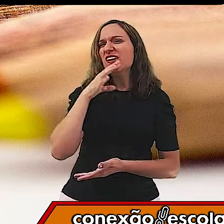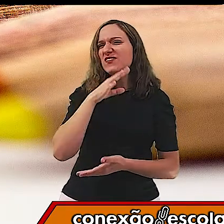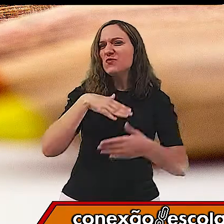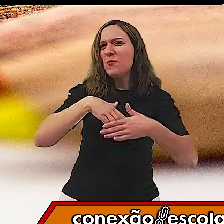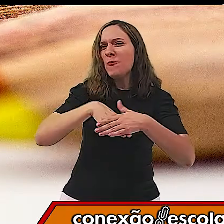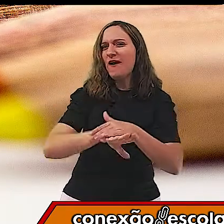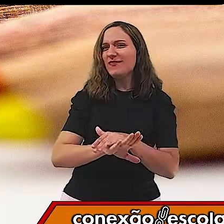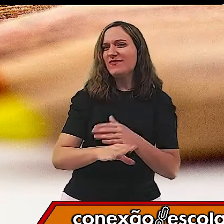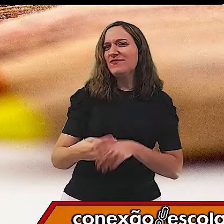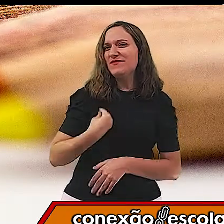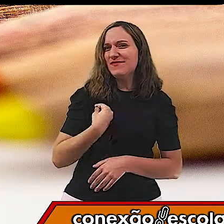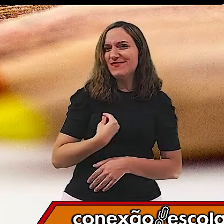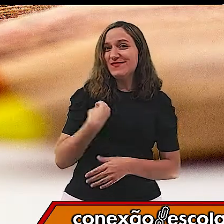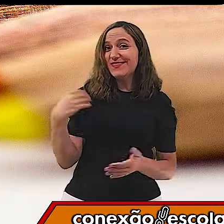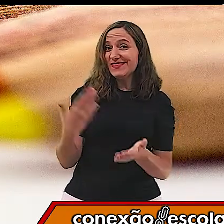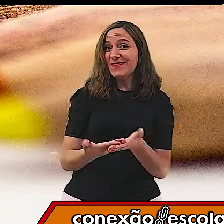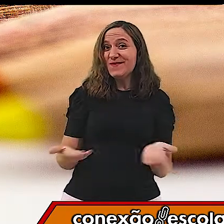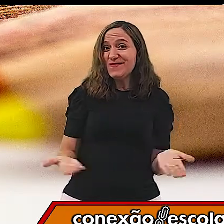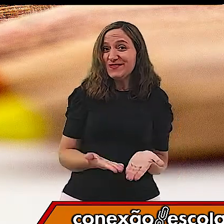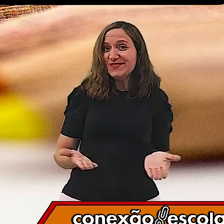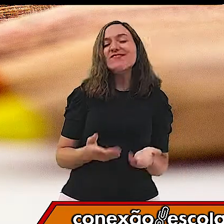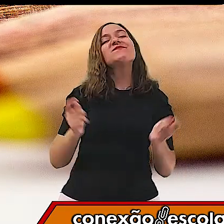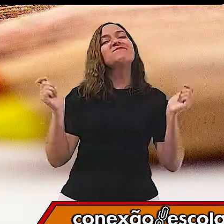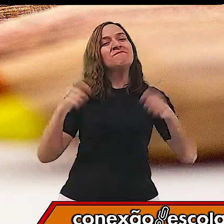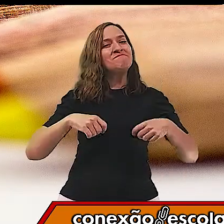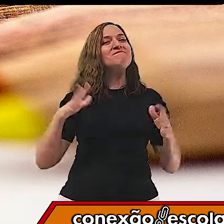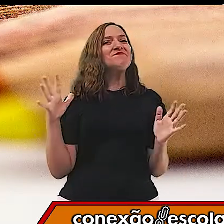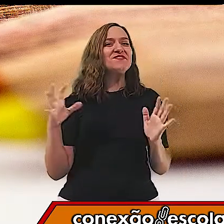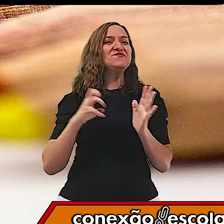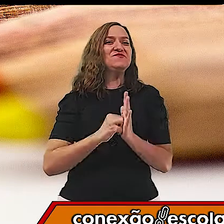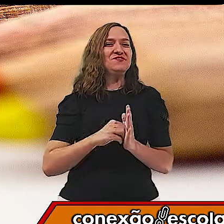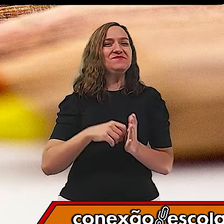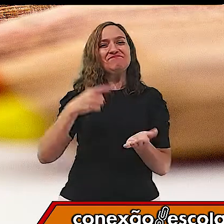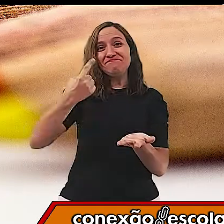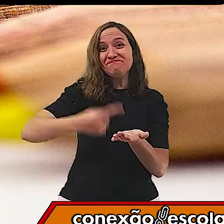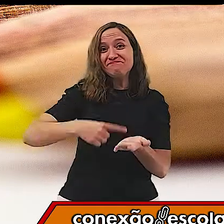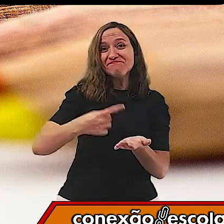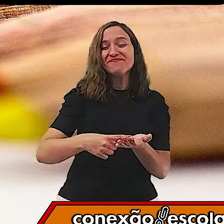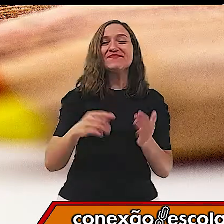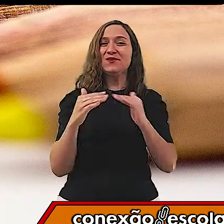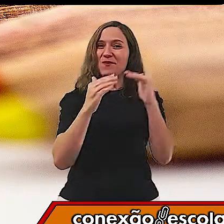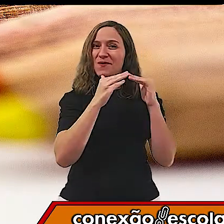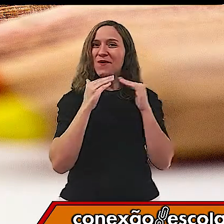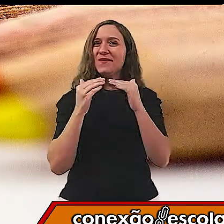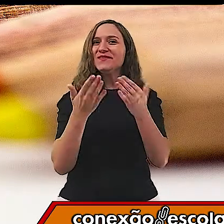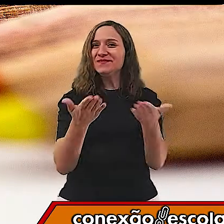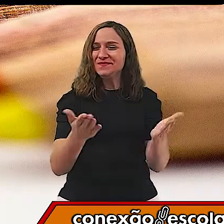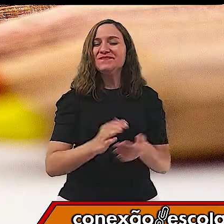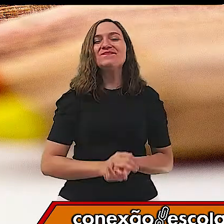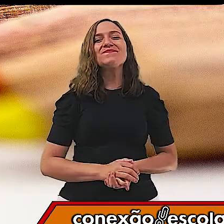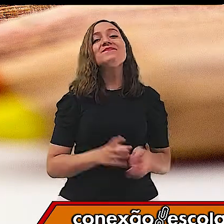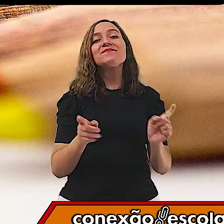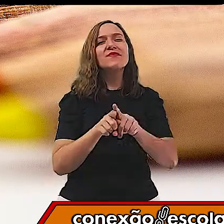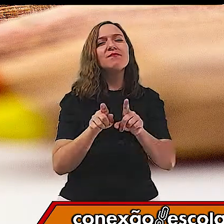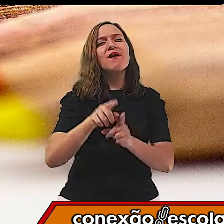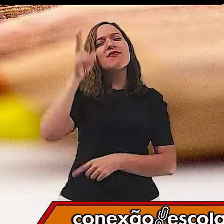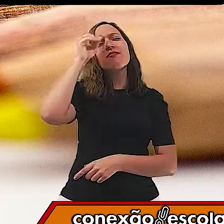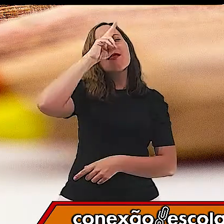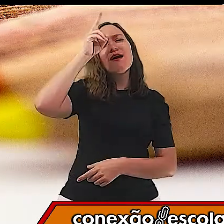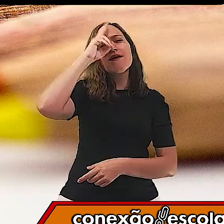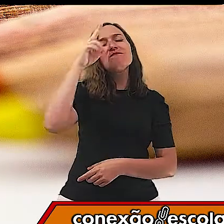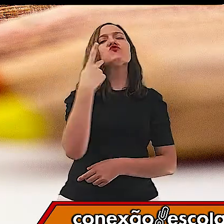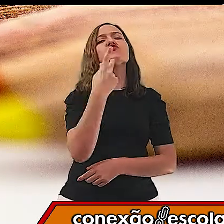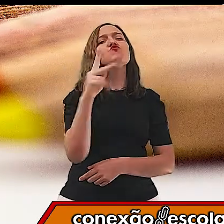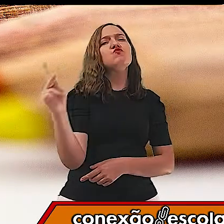essas cartas? Isso é uma forma de registrar um momento, concordam? Ah, e as lembranças? Você tem